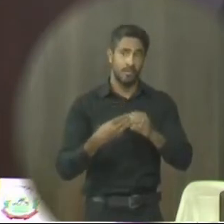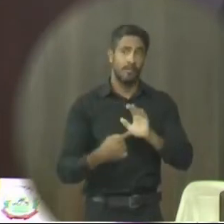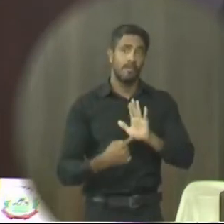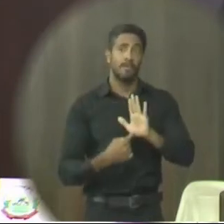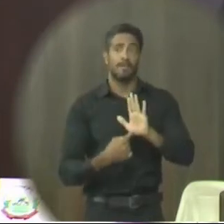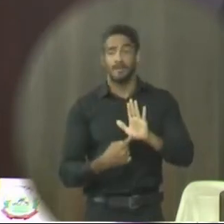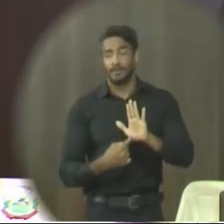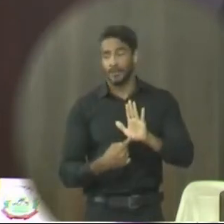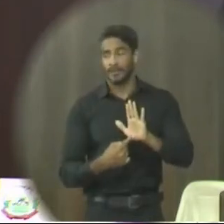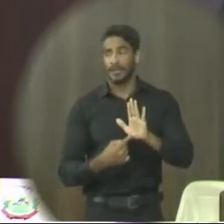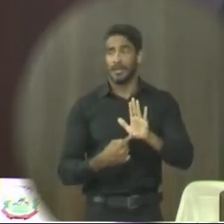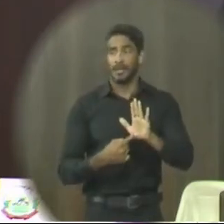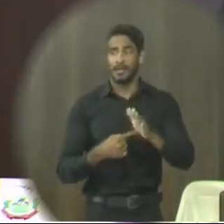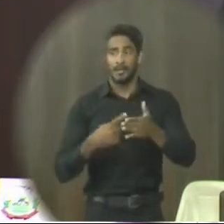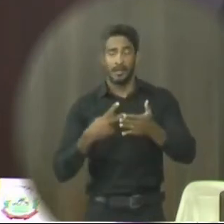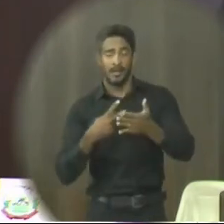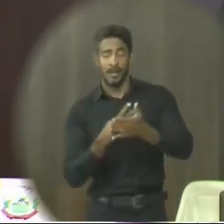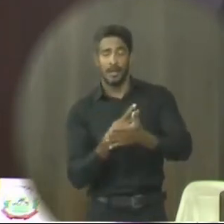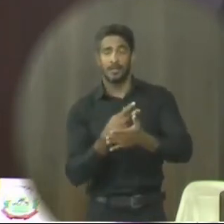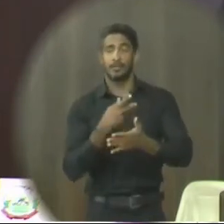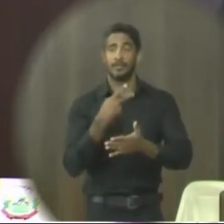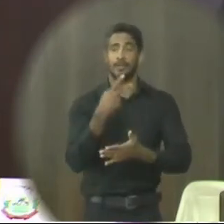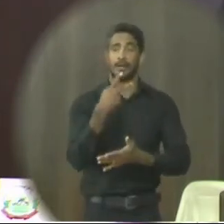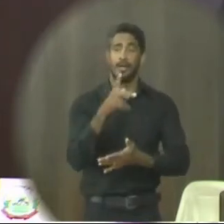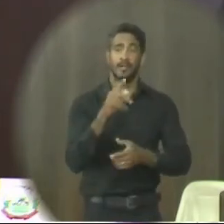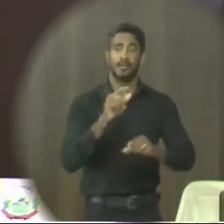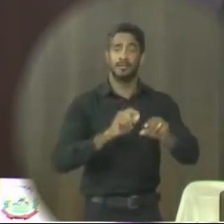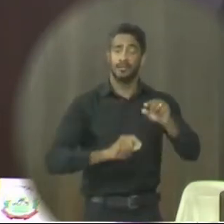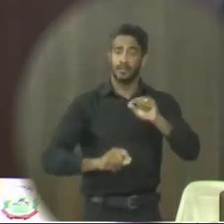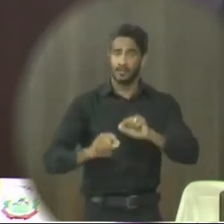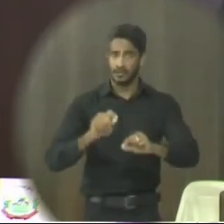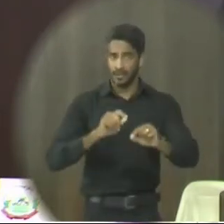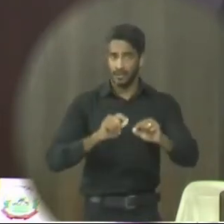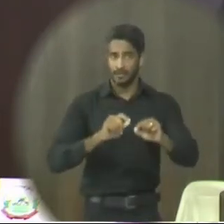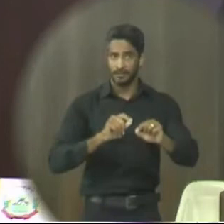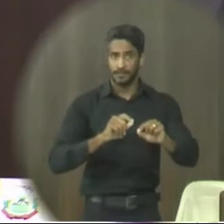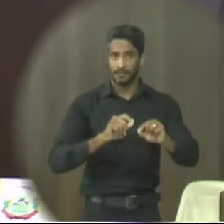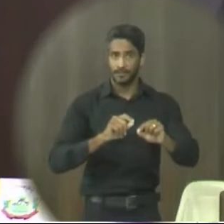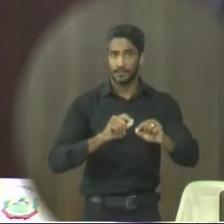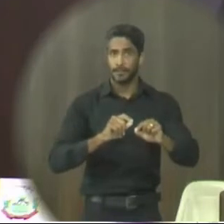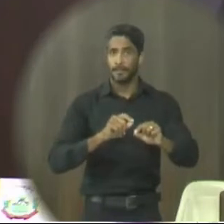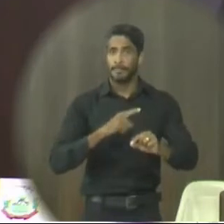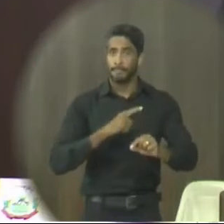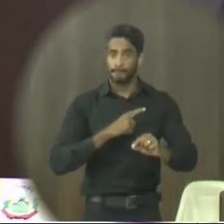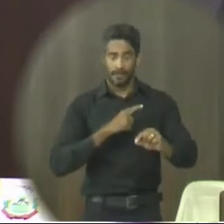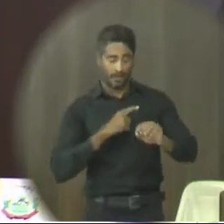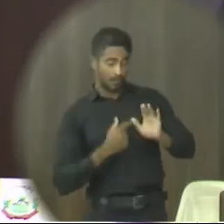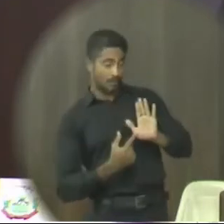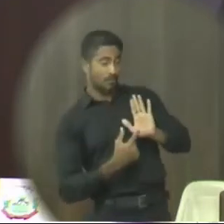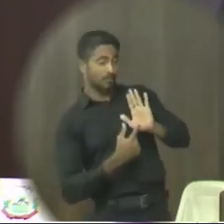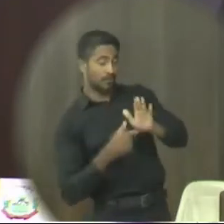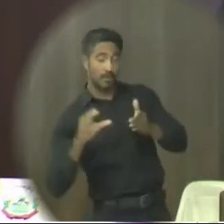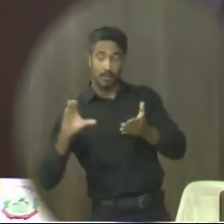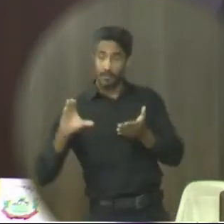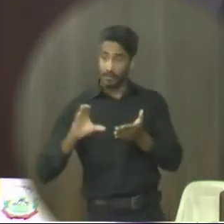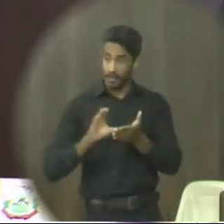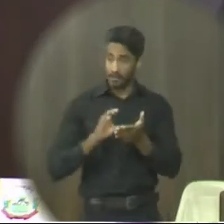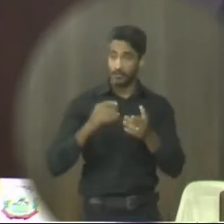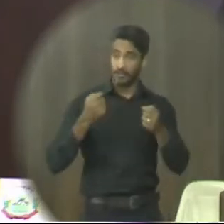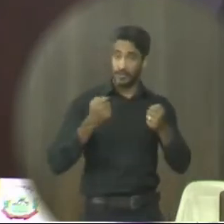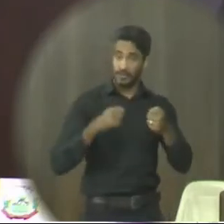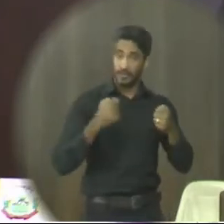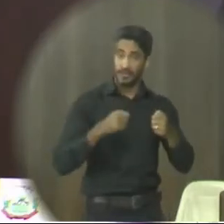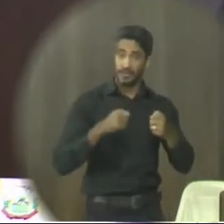dispêndio irregulares ao ente, que além de não se dispor dos seus recursos necessários para garantir a execução